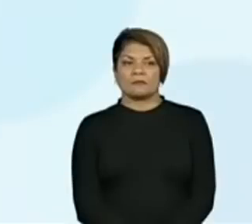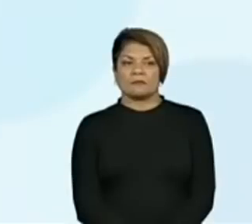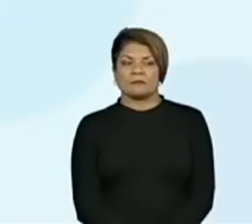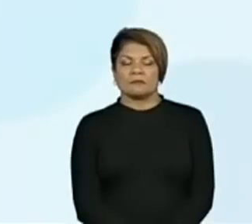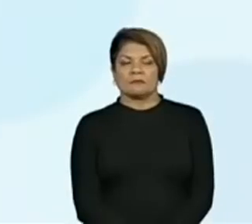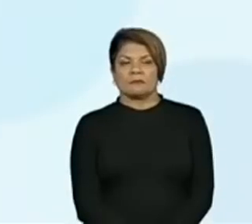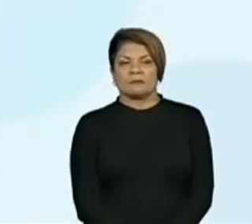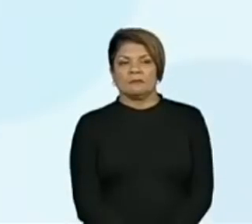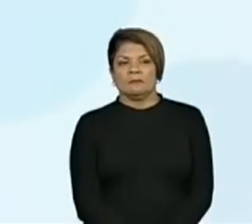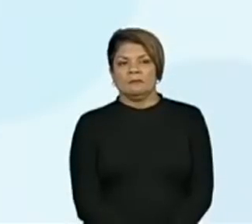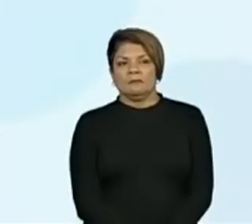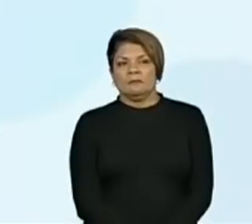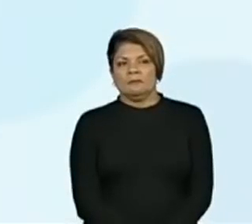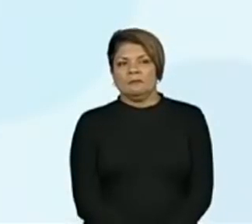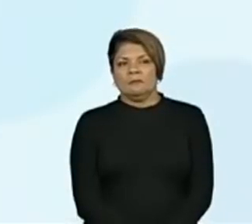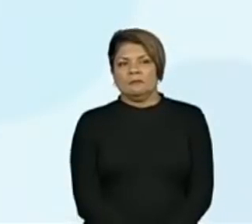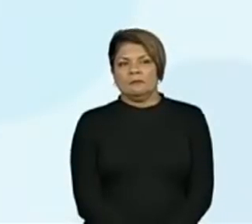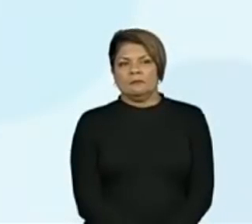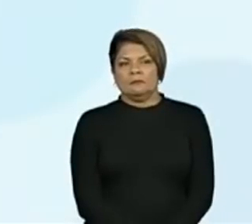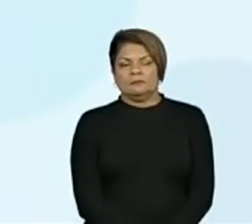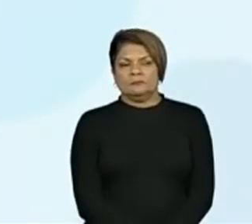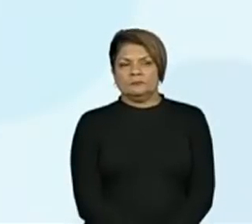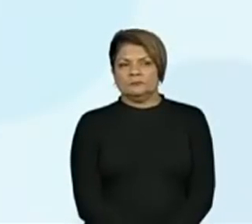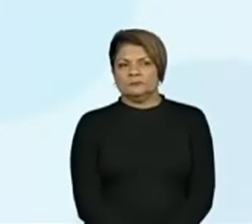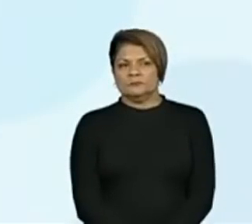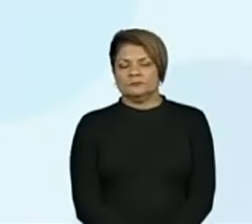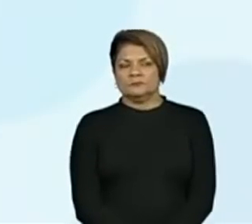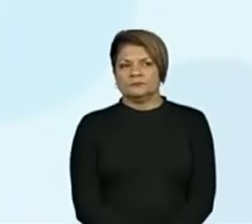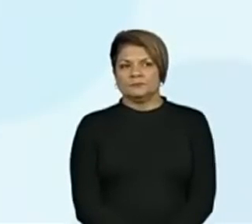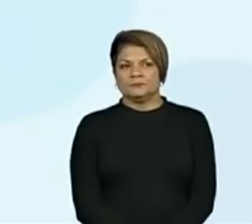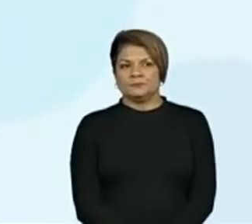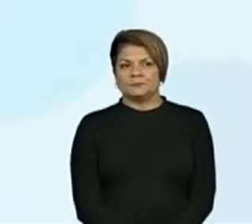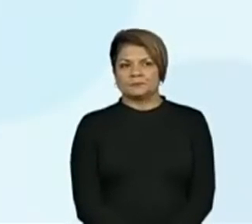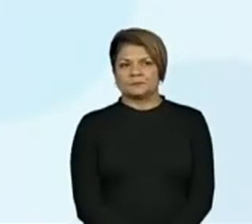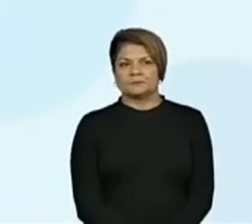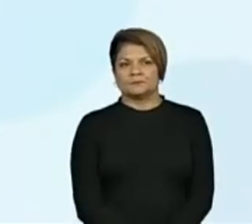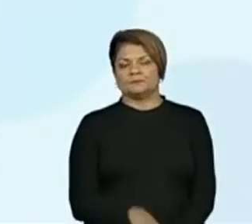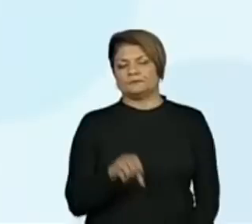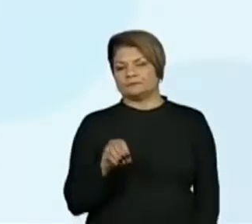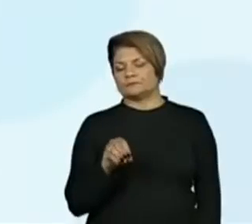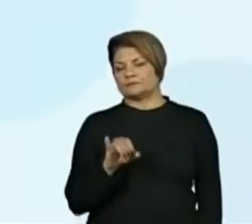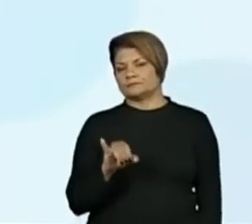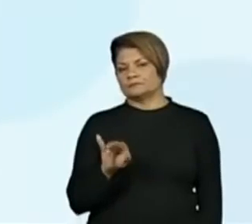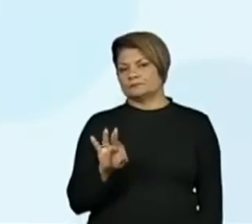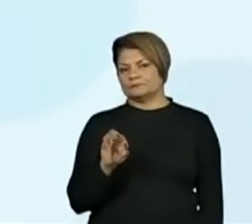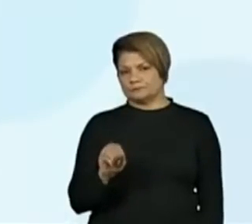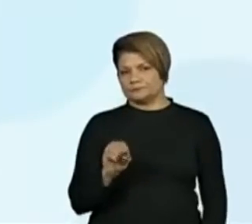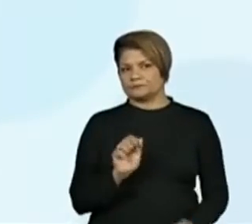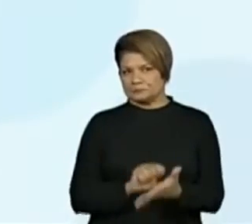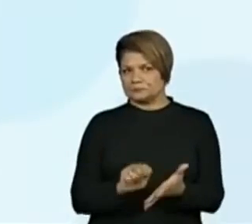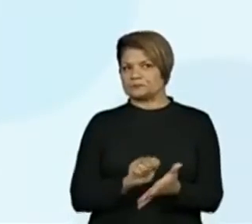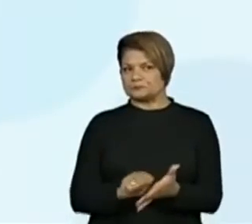58. E agora eu vou escrever o 8.